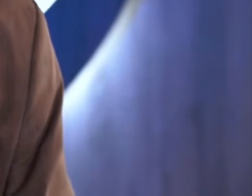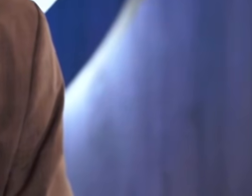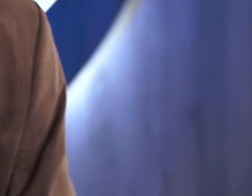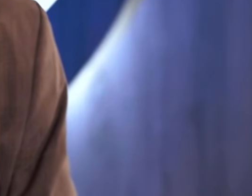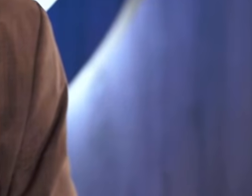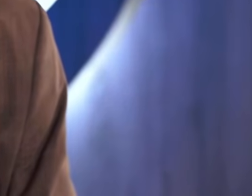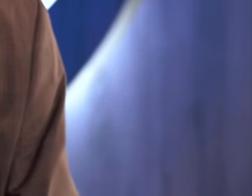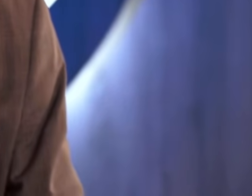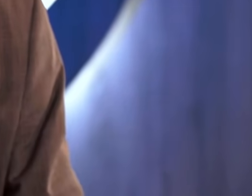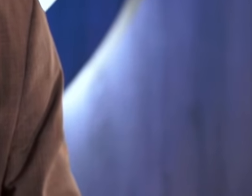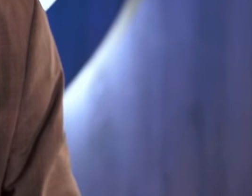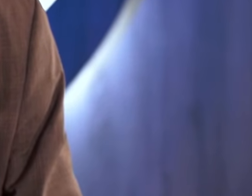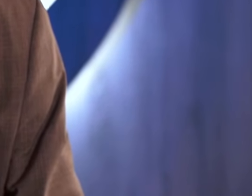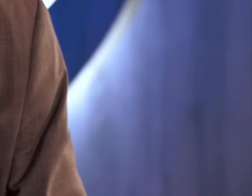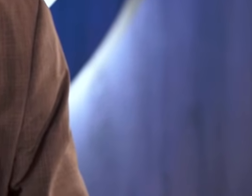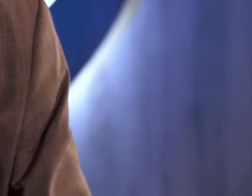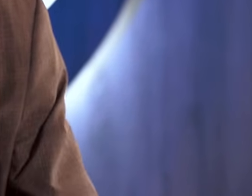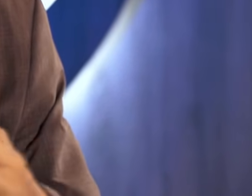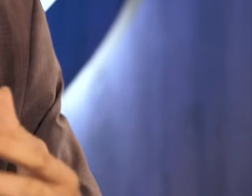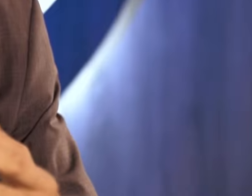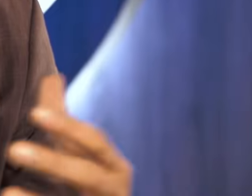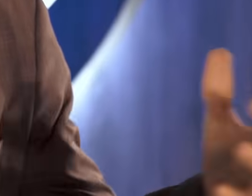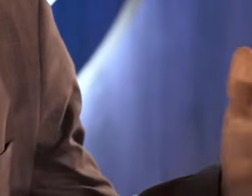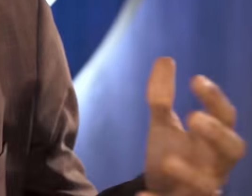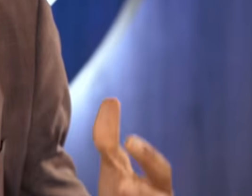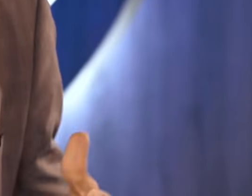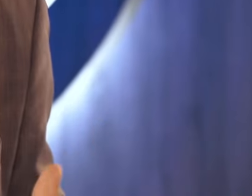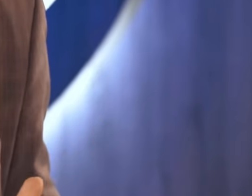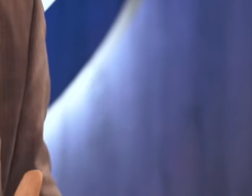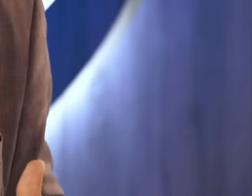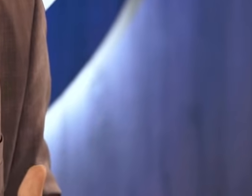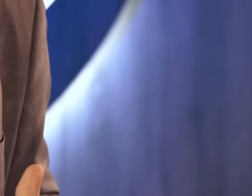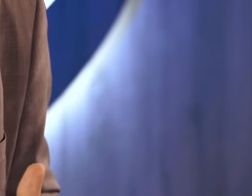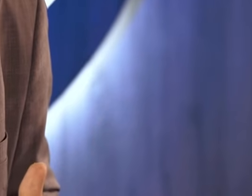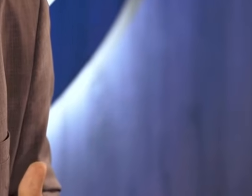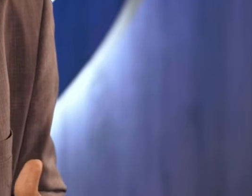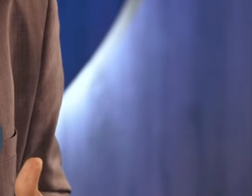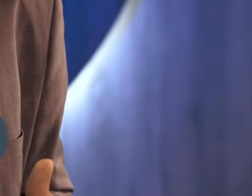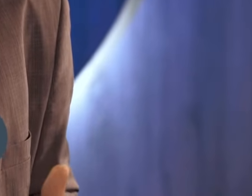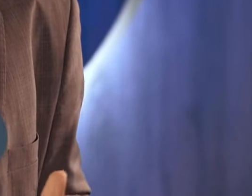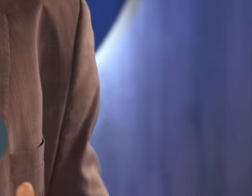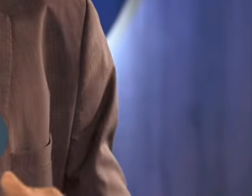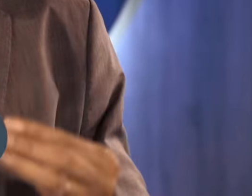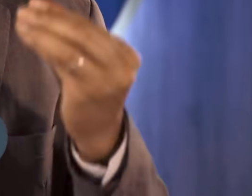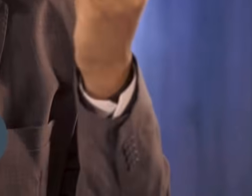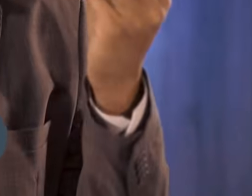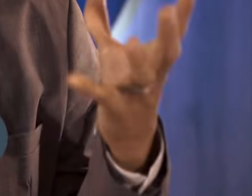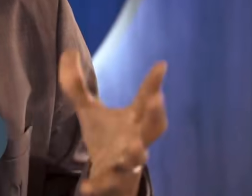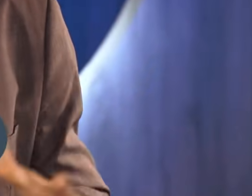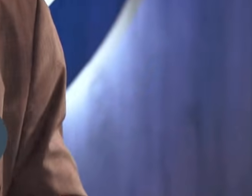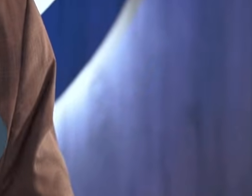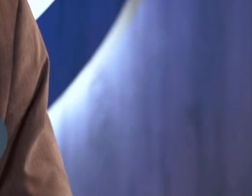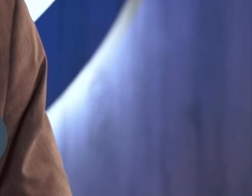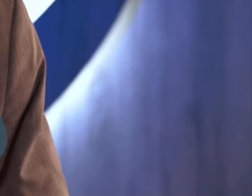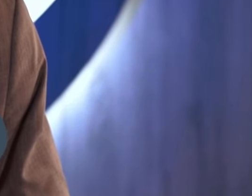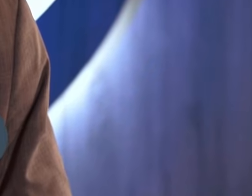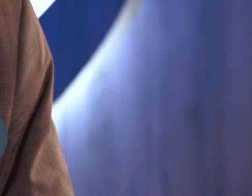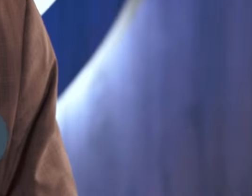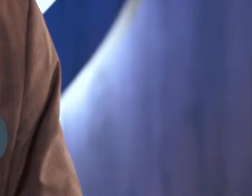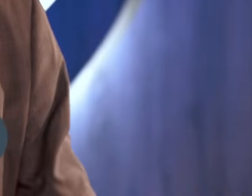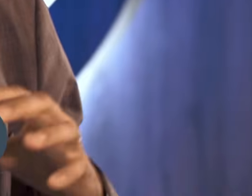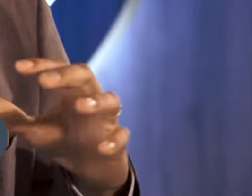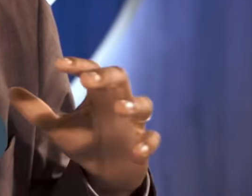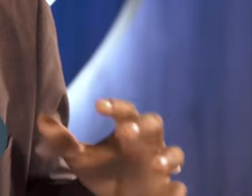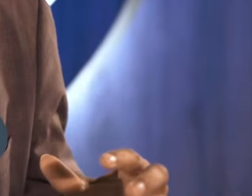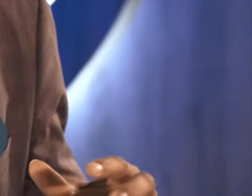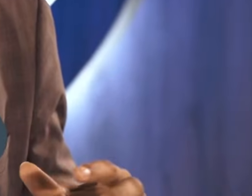Olá, meu irmão, tudo bem, minha irmã? Agradecemos porque você esteve conosco nesses minutos onde estivemos adorando o nosso Rei.